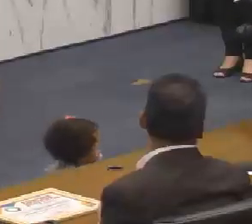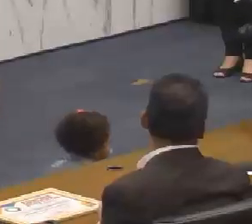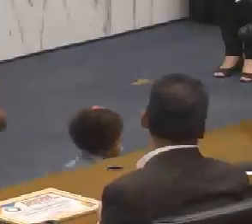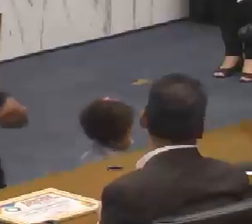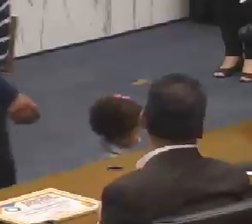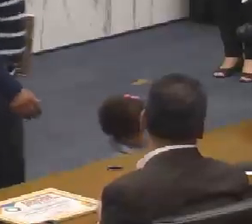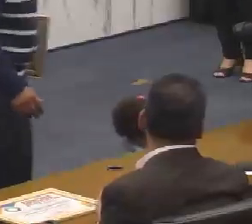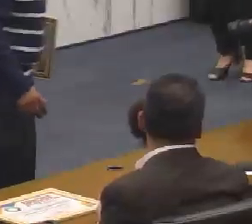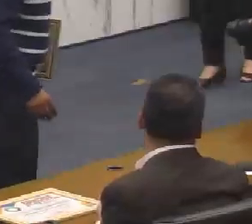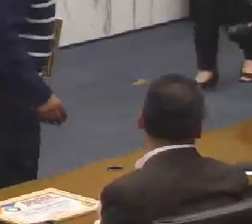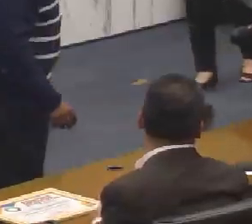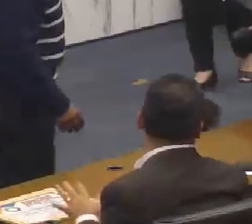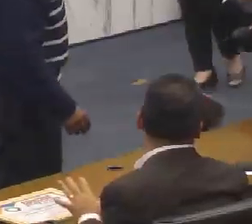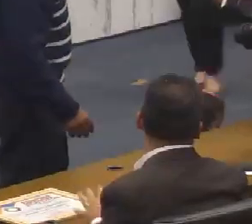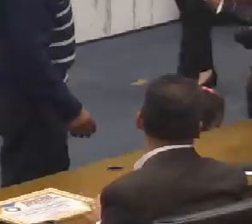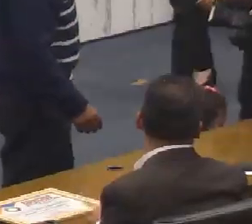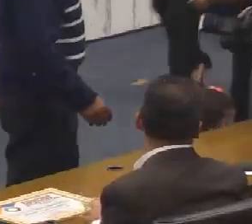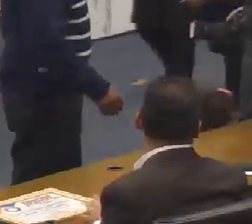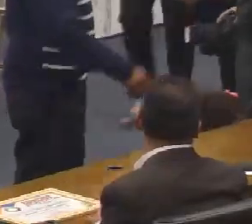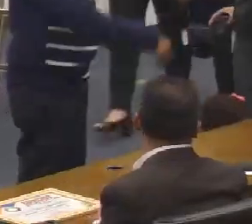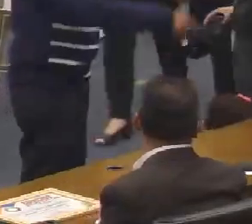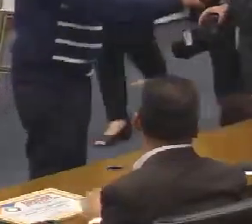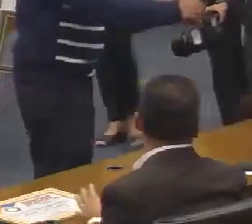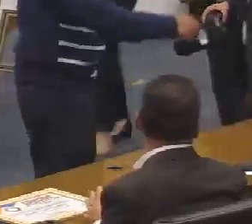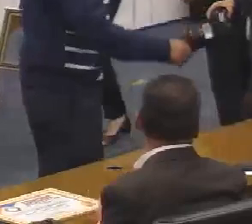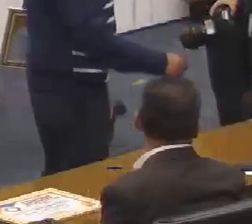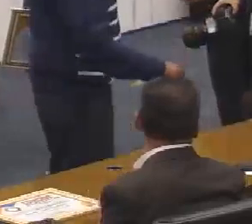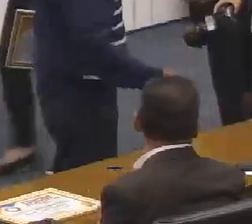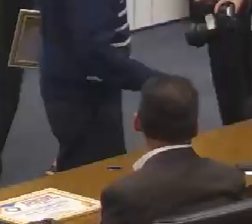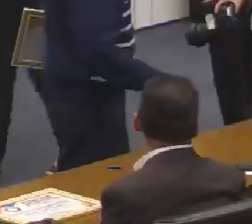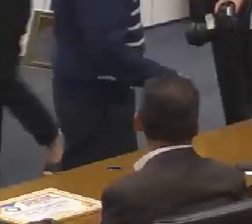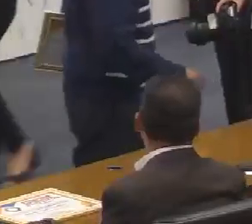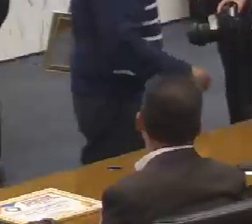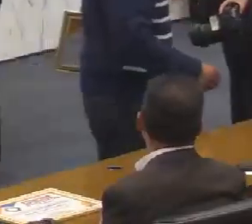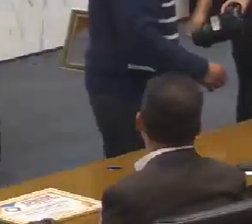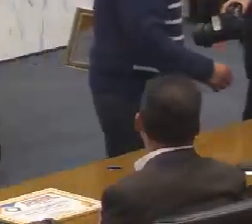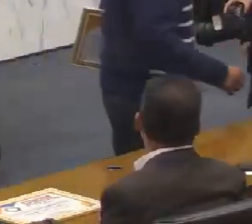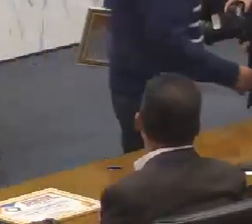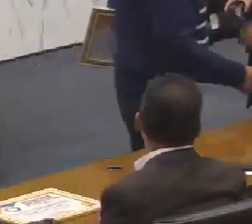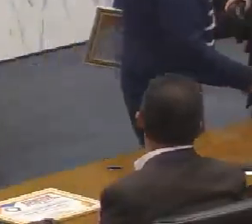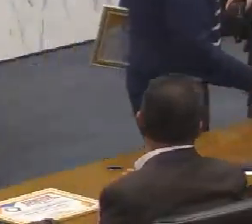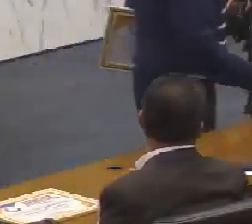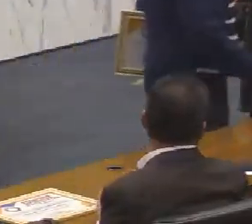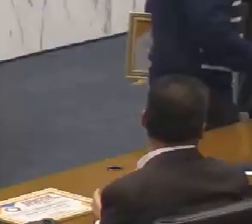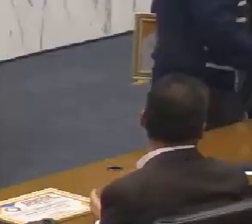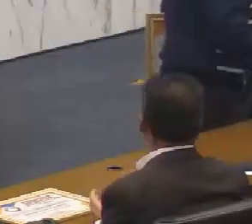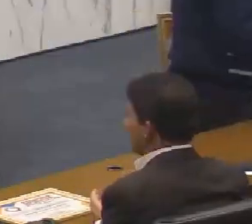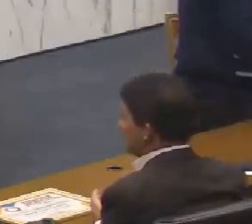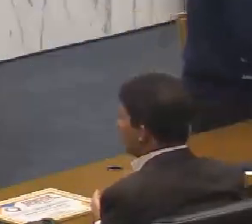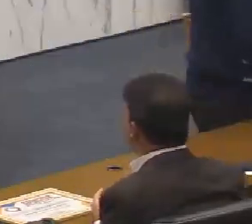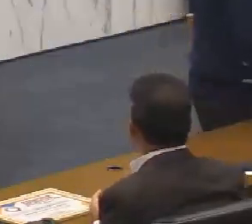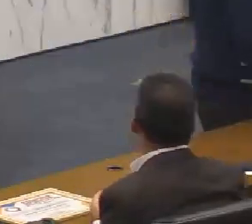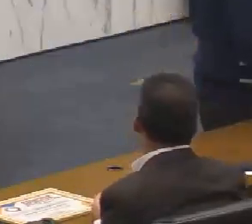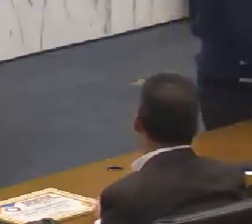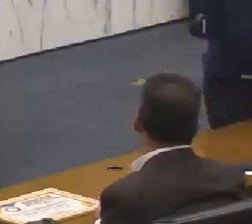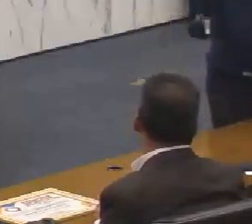você pode se arranhar. Se o bem ou o mal existem, você pode